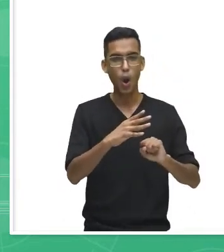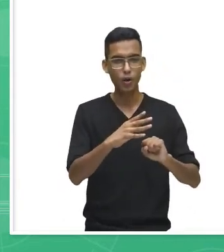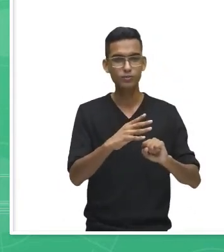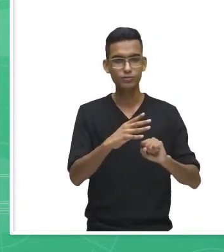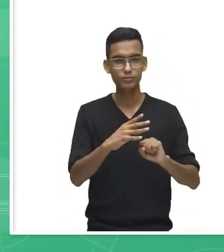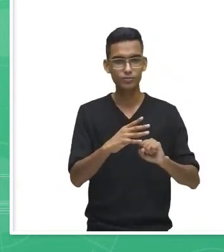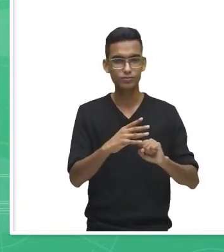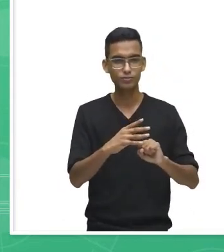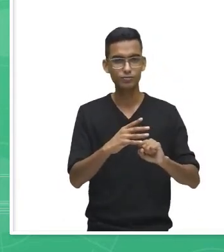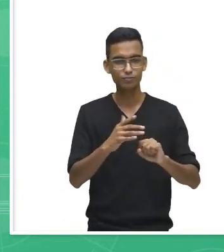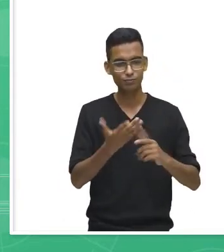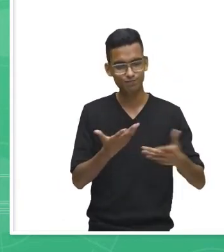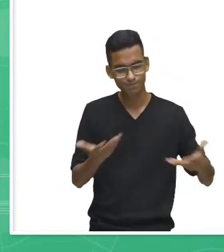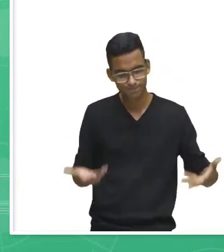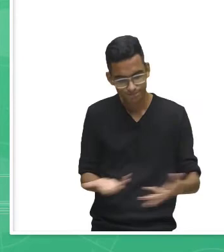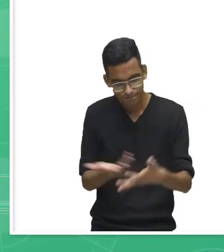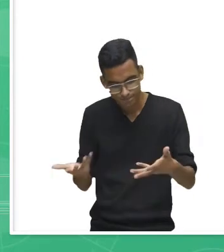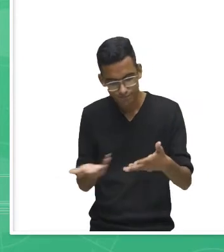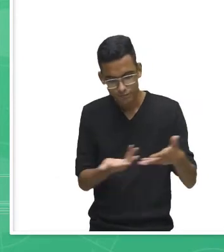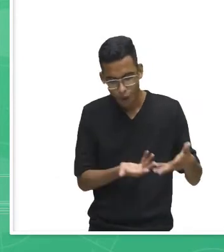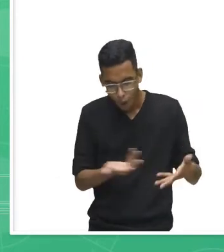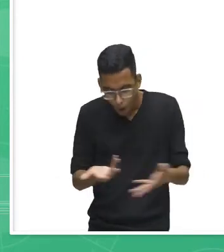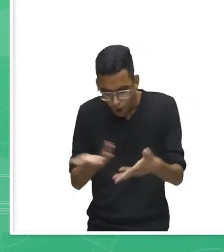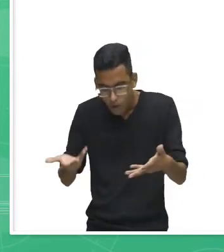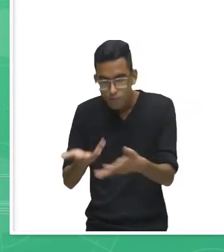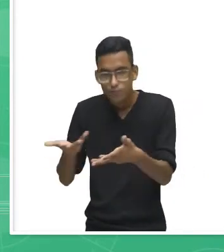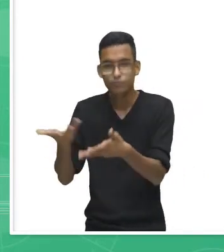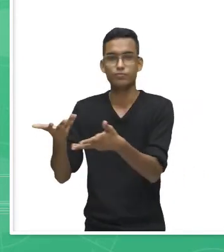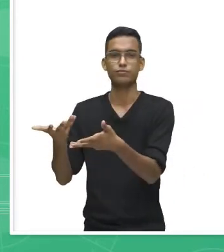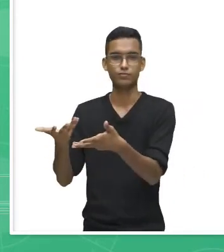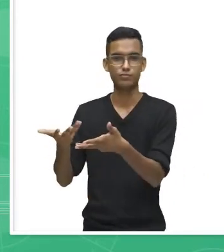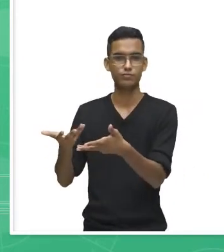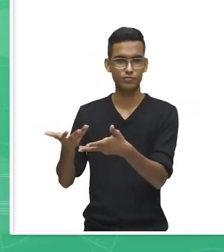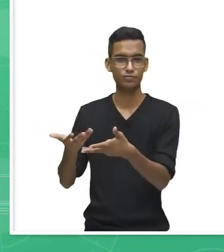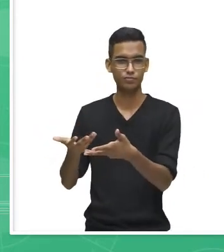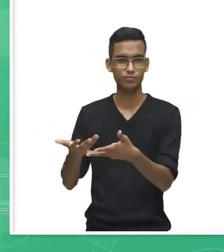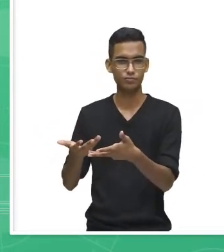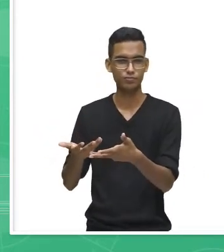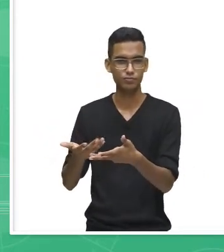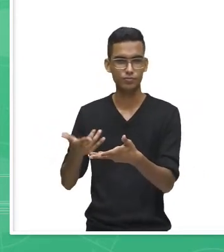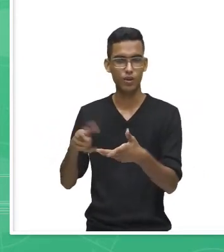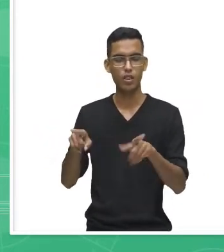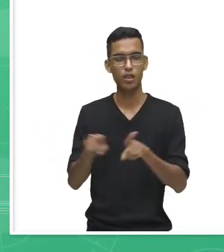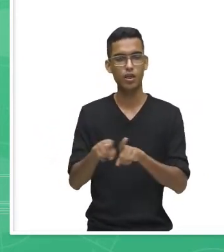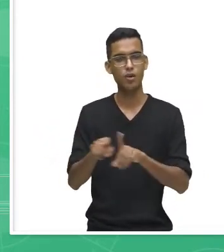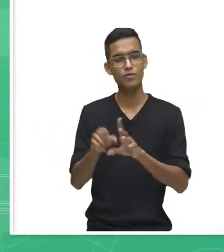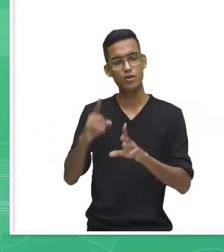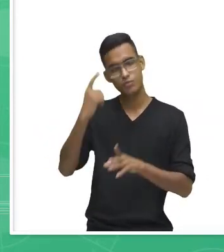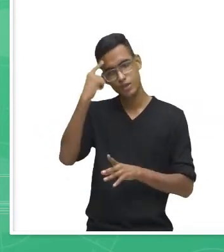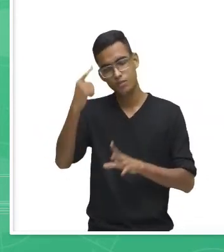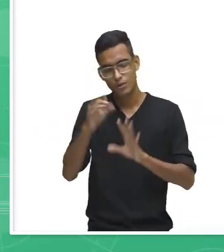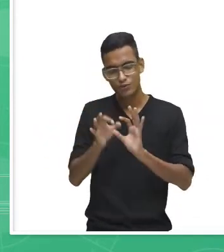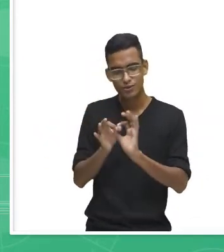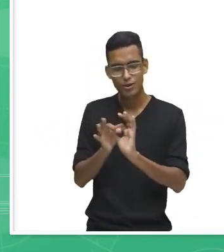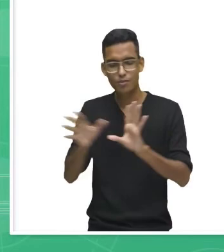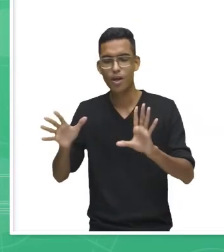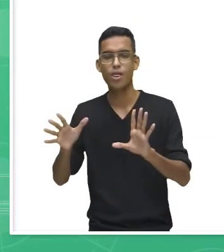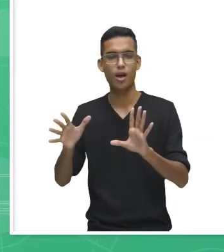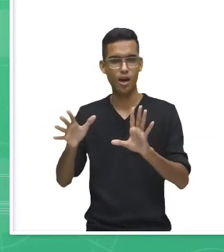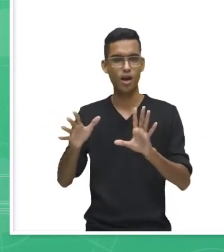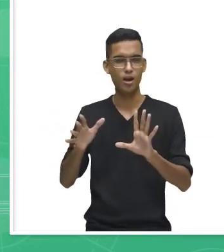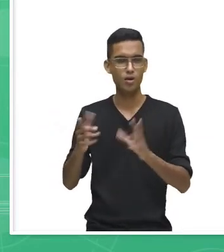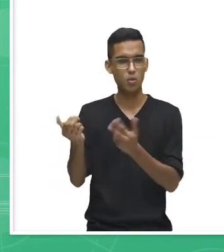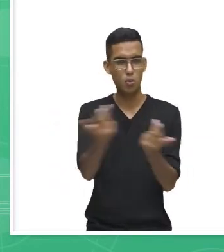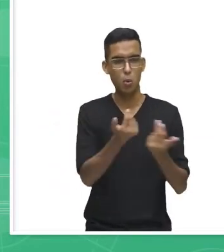da França. Essas ideias pautadas nesses ideais de liberdade, igualdade e